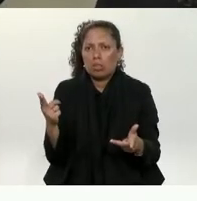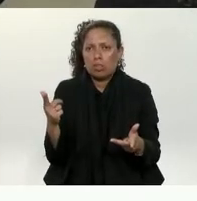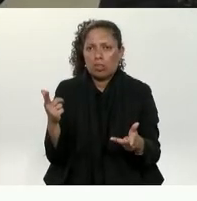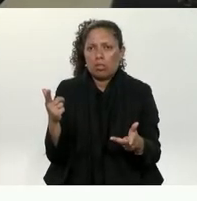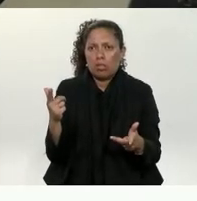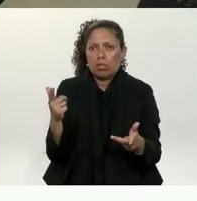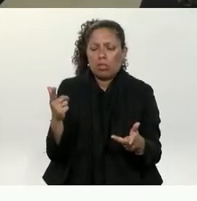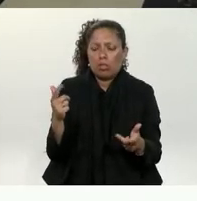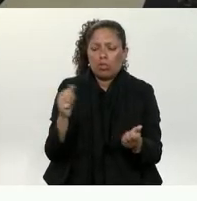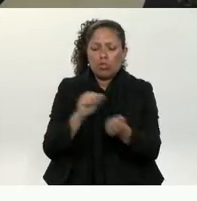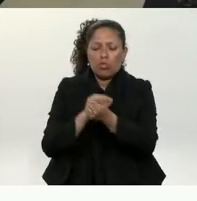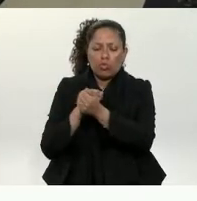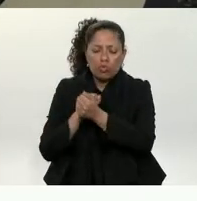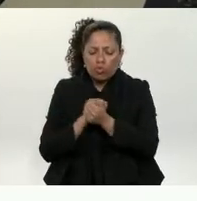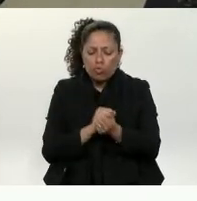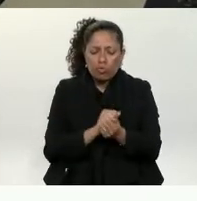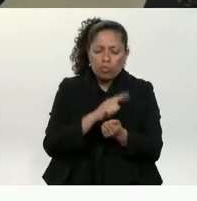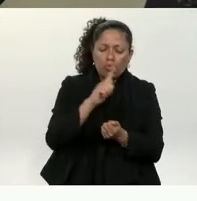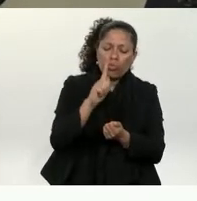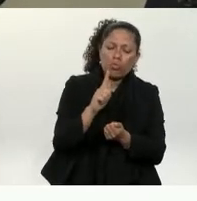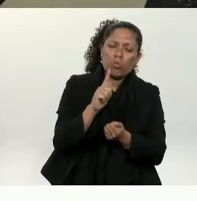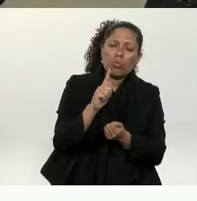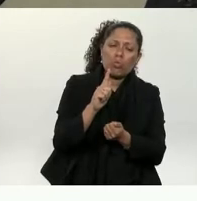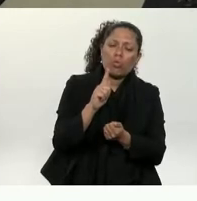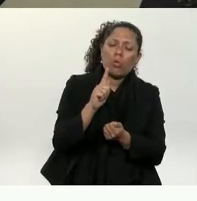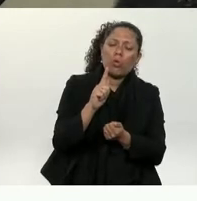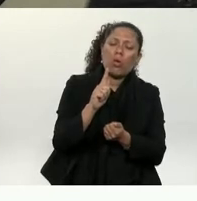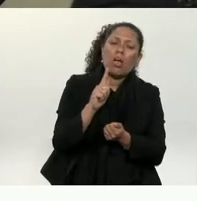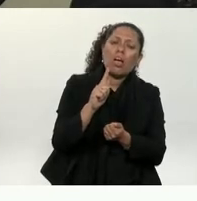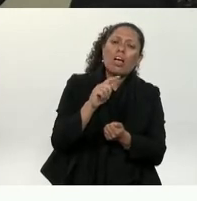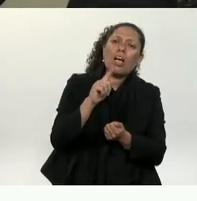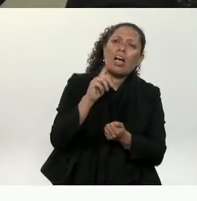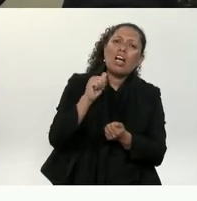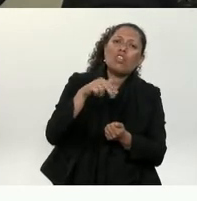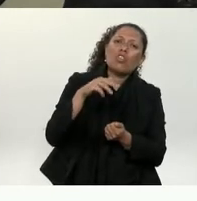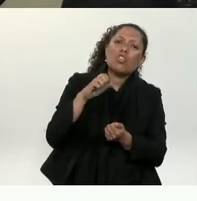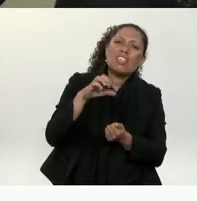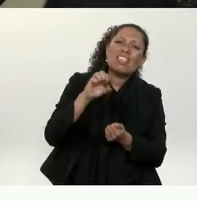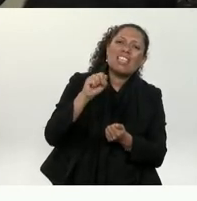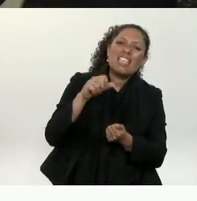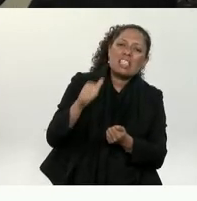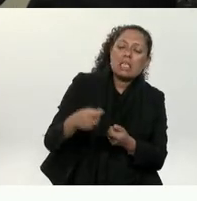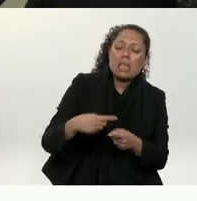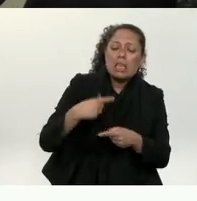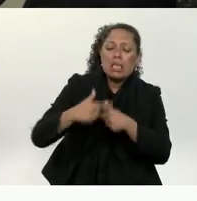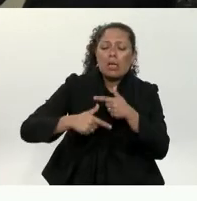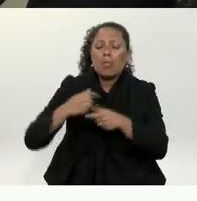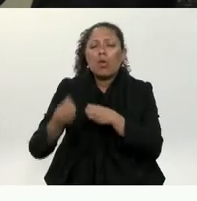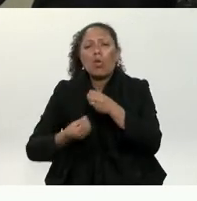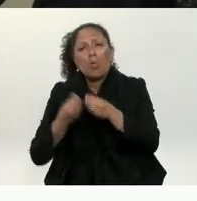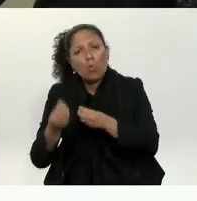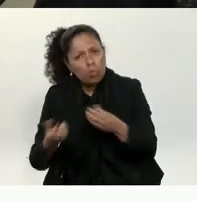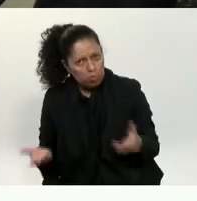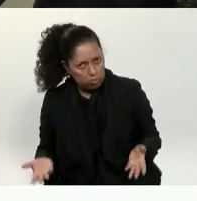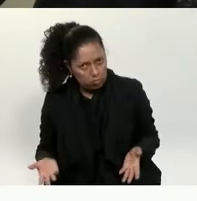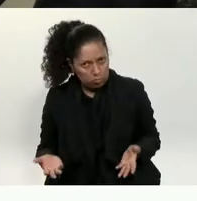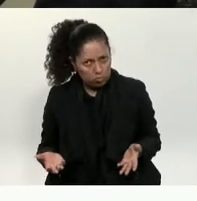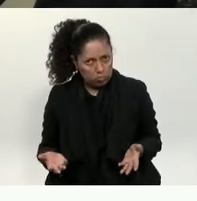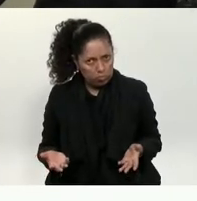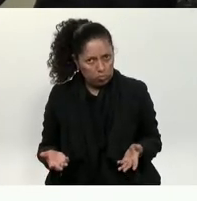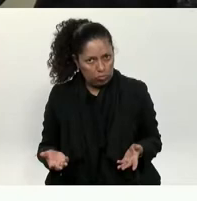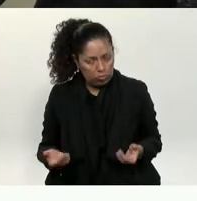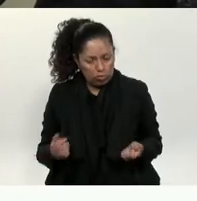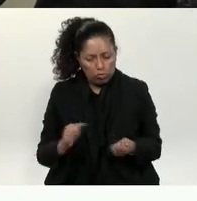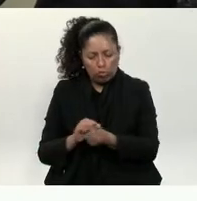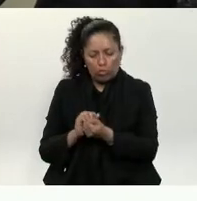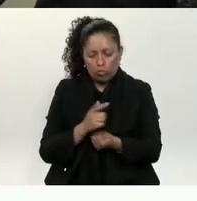subordinação, qual a relação da agência com o Poder Executivo, e, sobretudo, nessa questão admitida pela